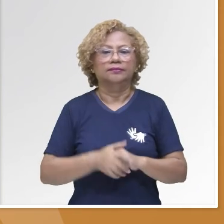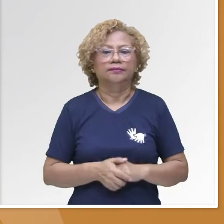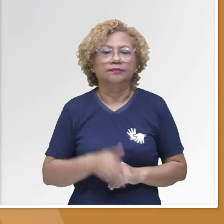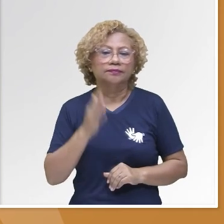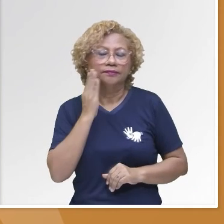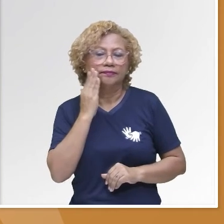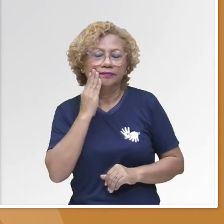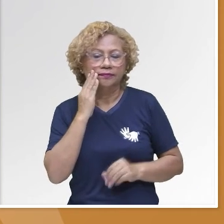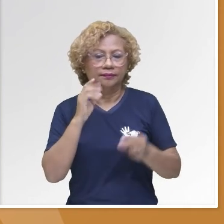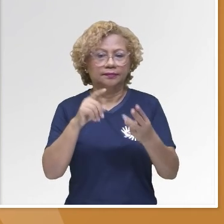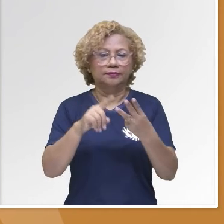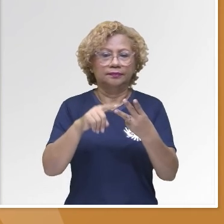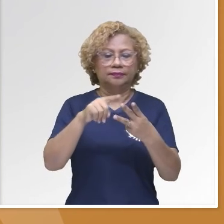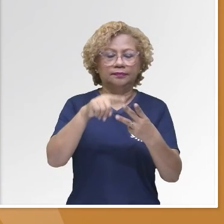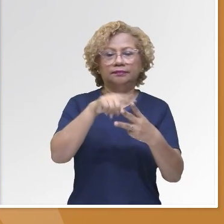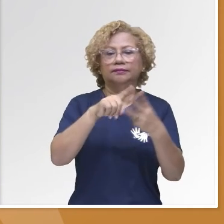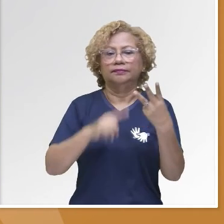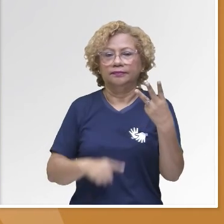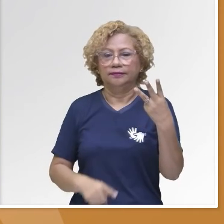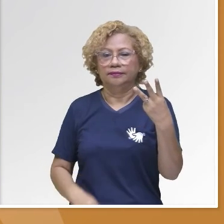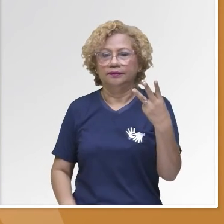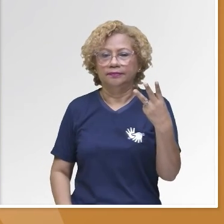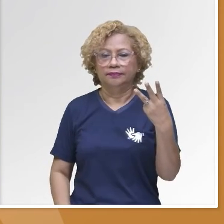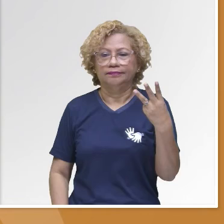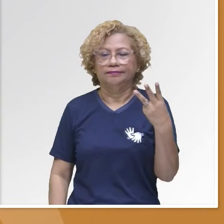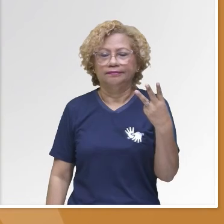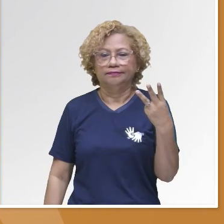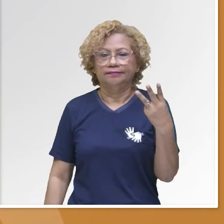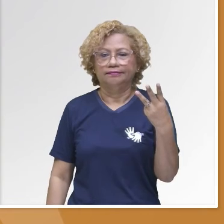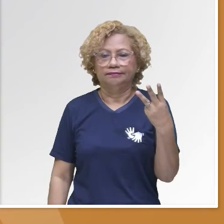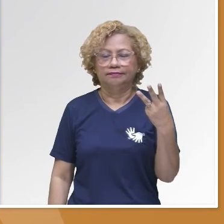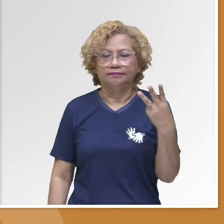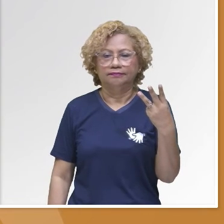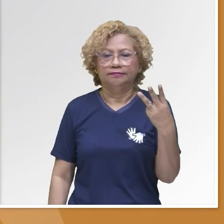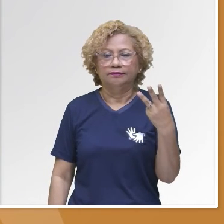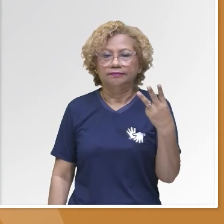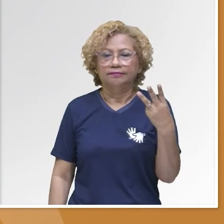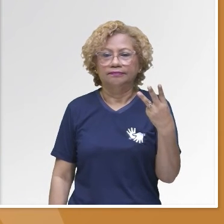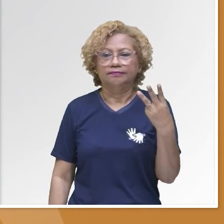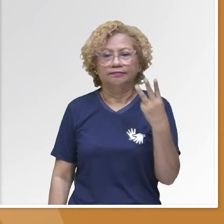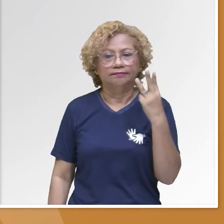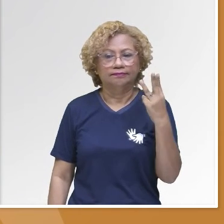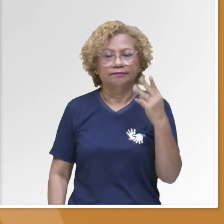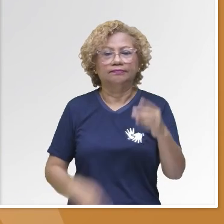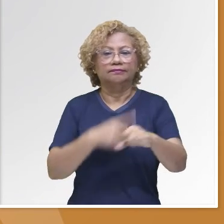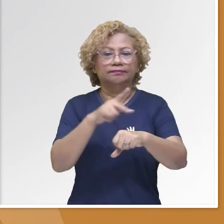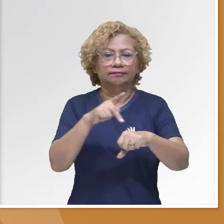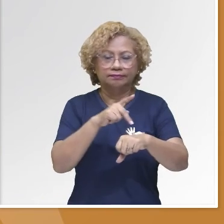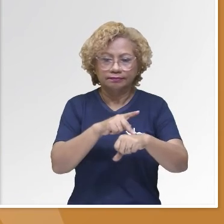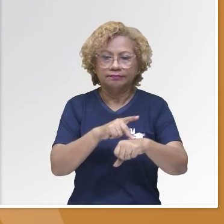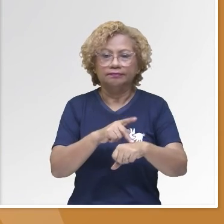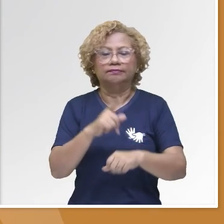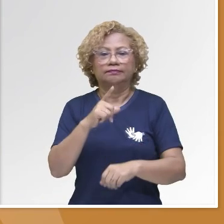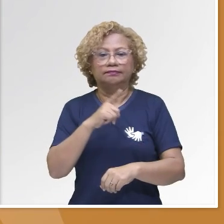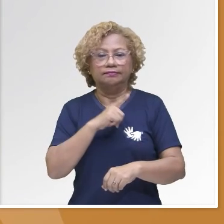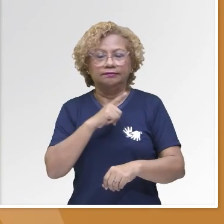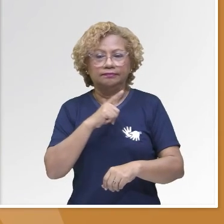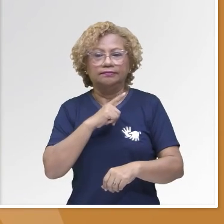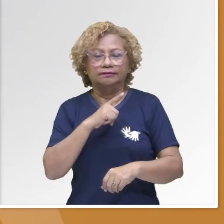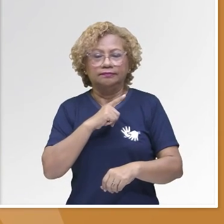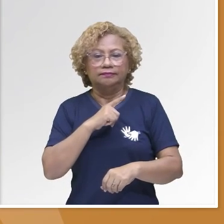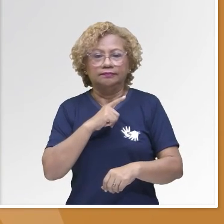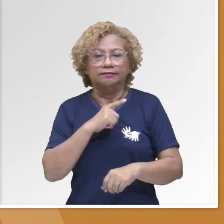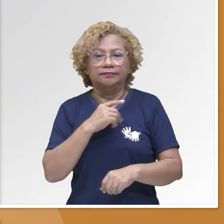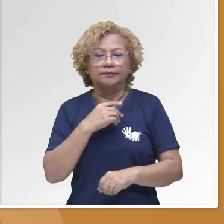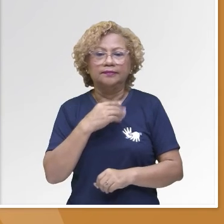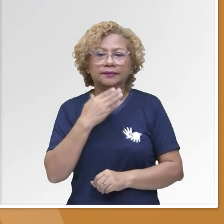a Bélgica, tá? E Luxemburgo, ok? Então, esses países, gente, estavam entre a Alemanha, que foi